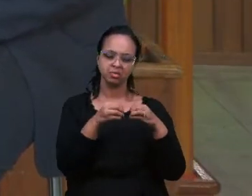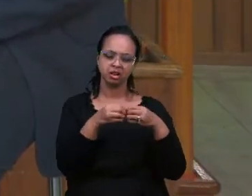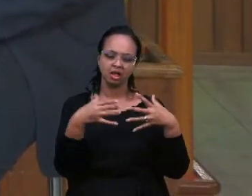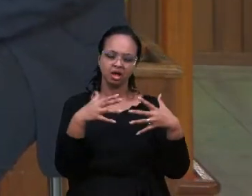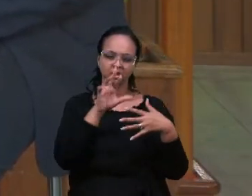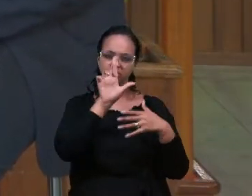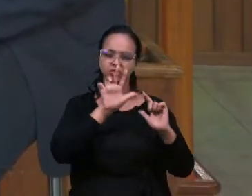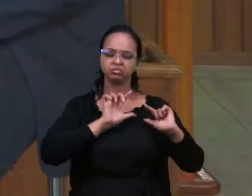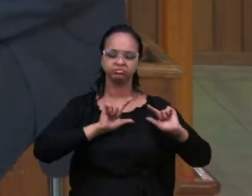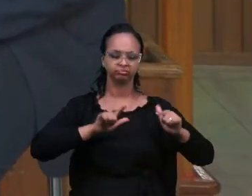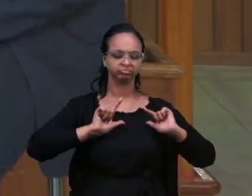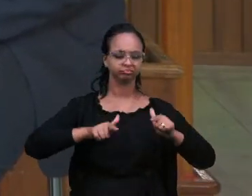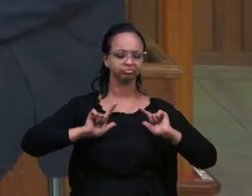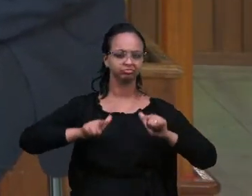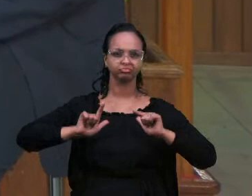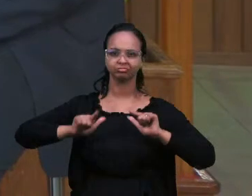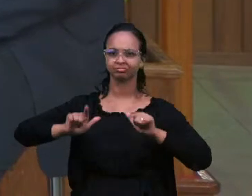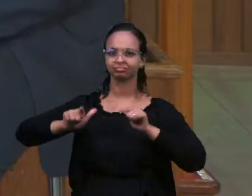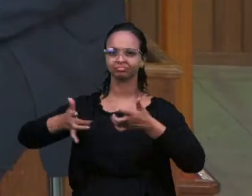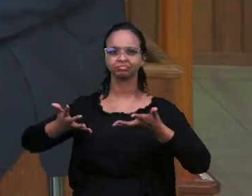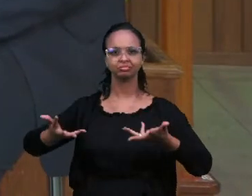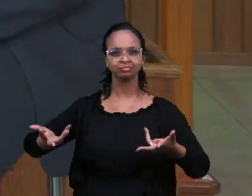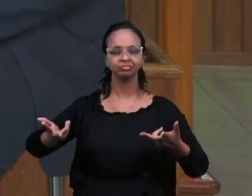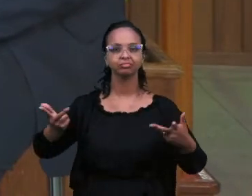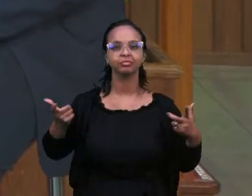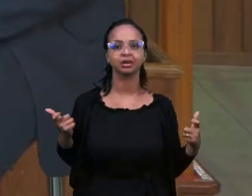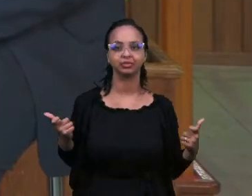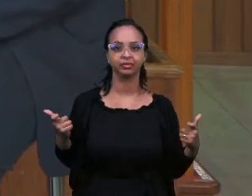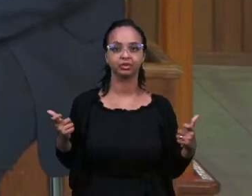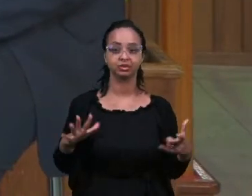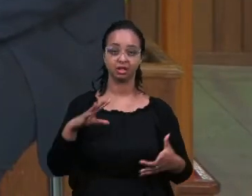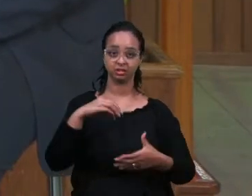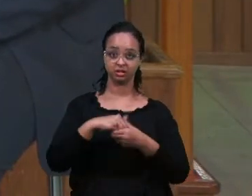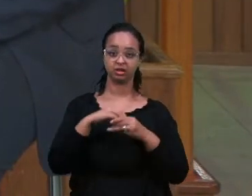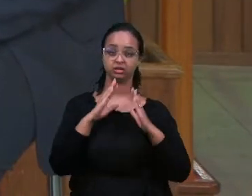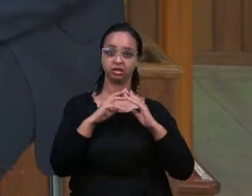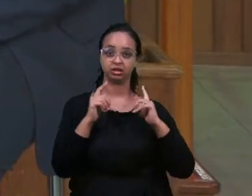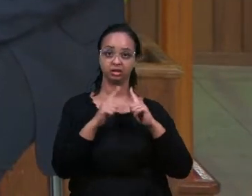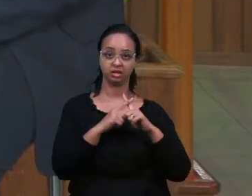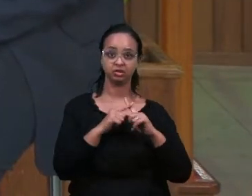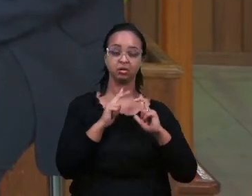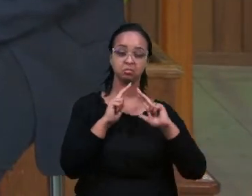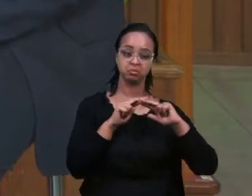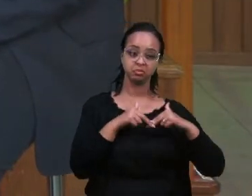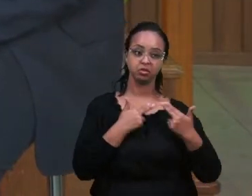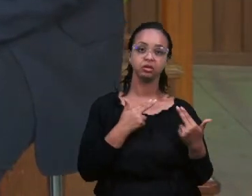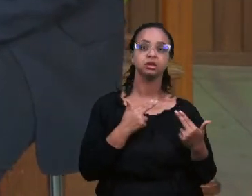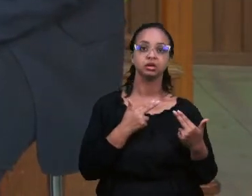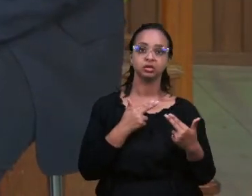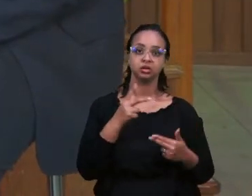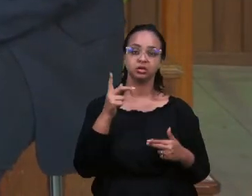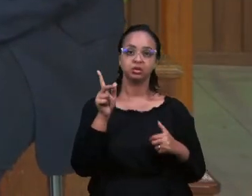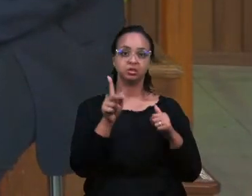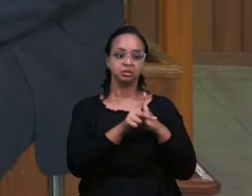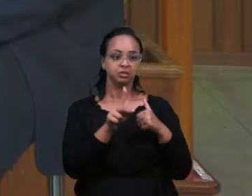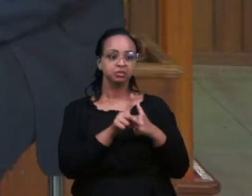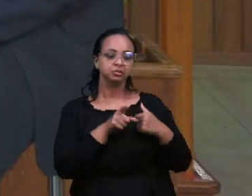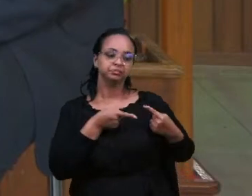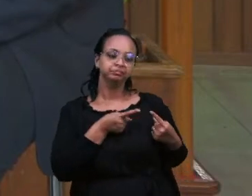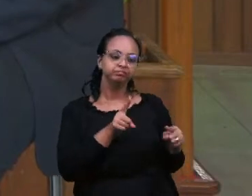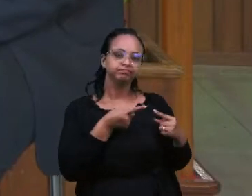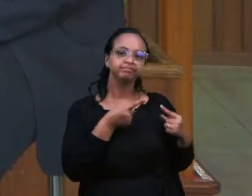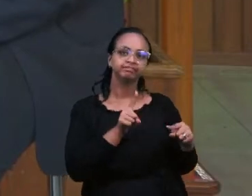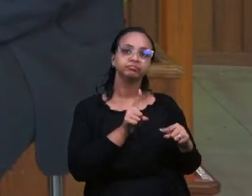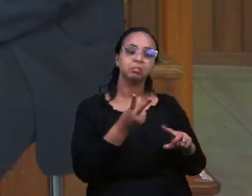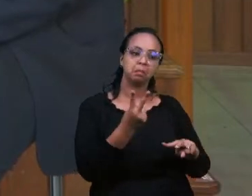operando de uma forma maravilhosa no meio da igreja, e por conta disso, Pedro, perseguido, é